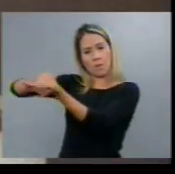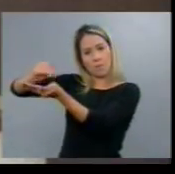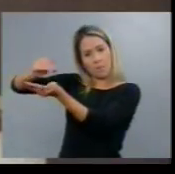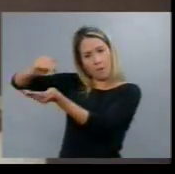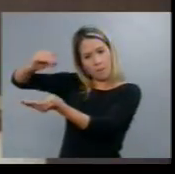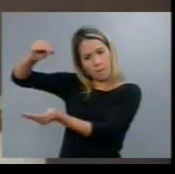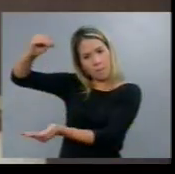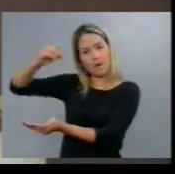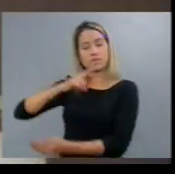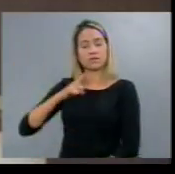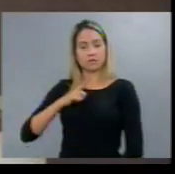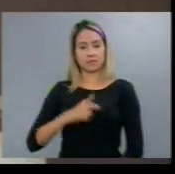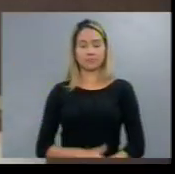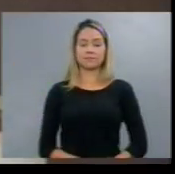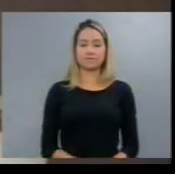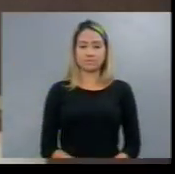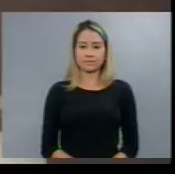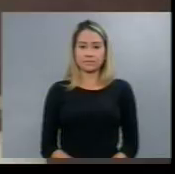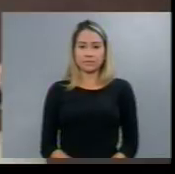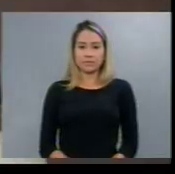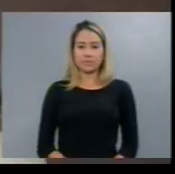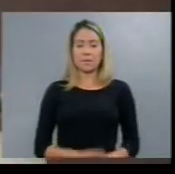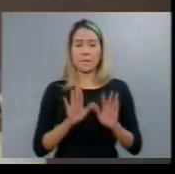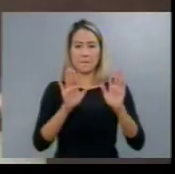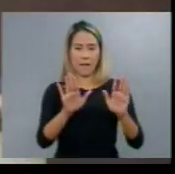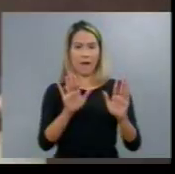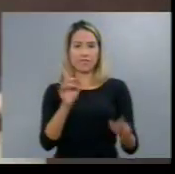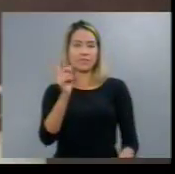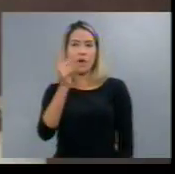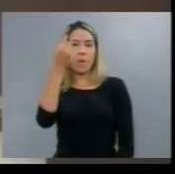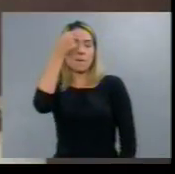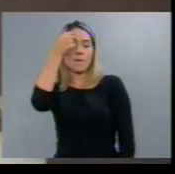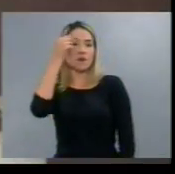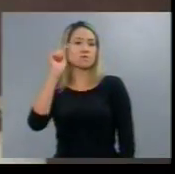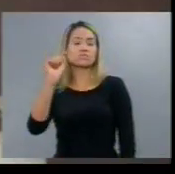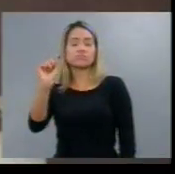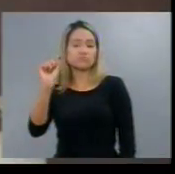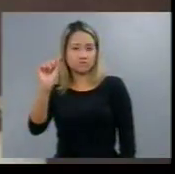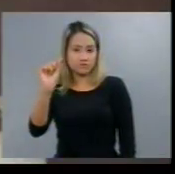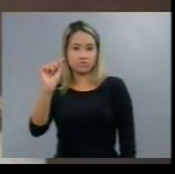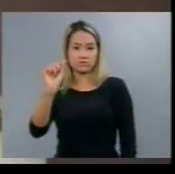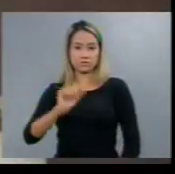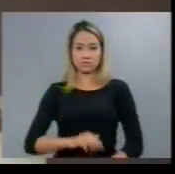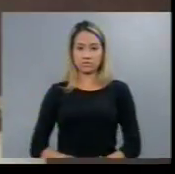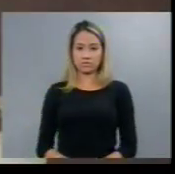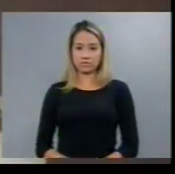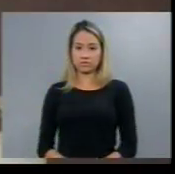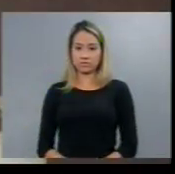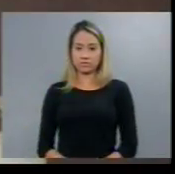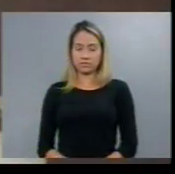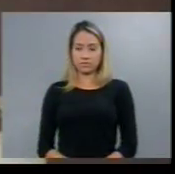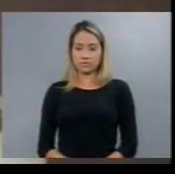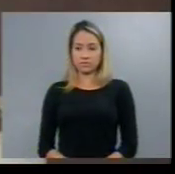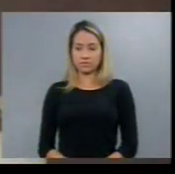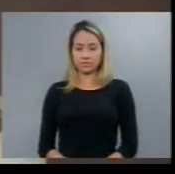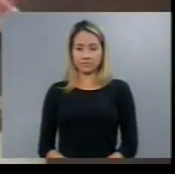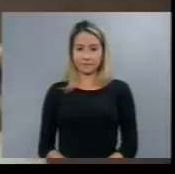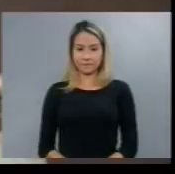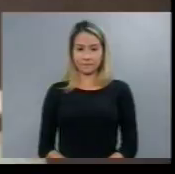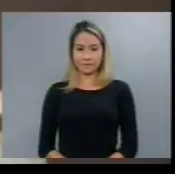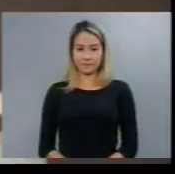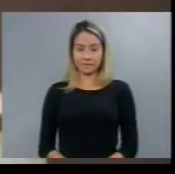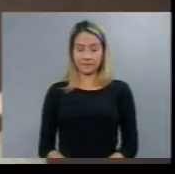superavitário. Não se pensa, não passa na cabeça de nenhum dos